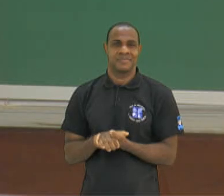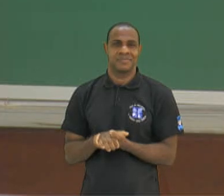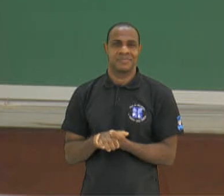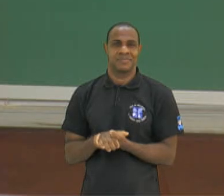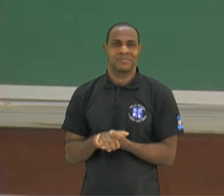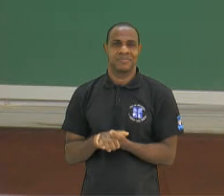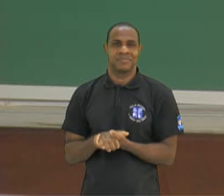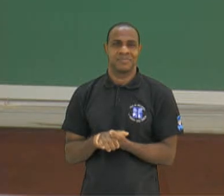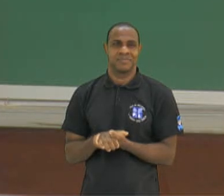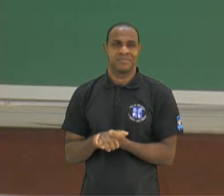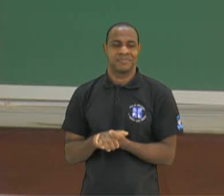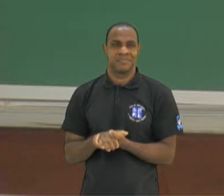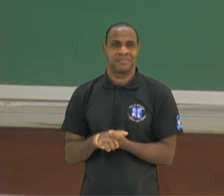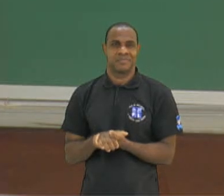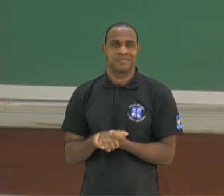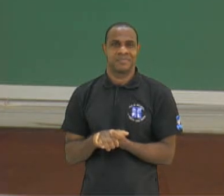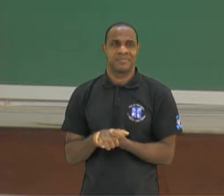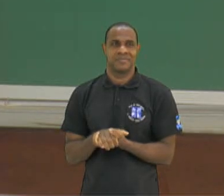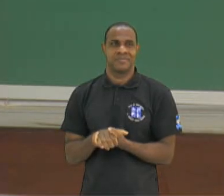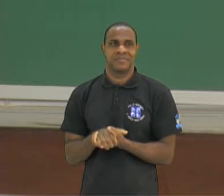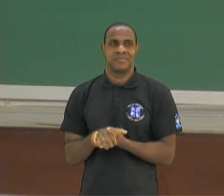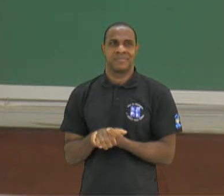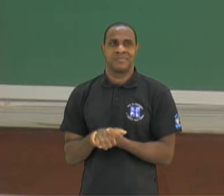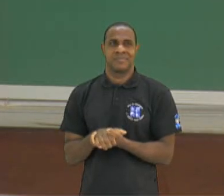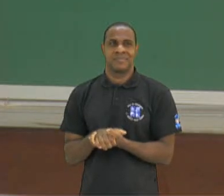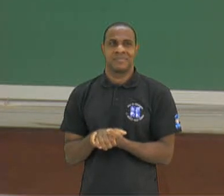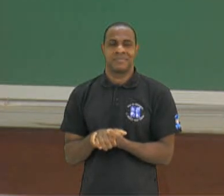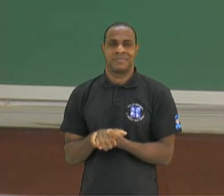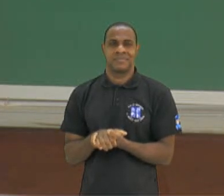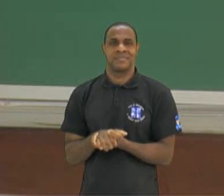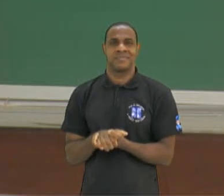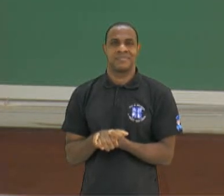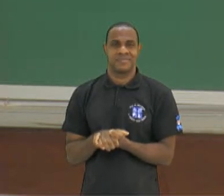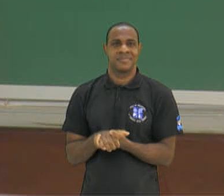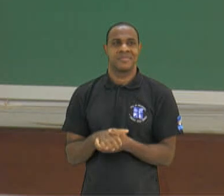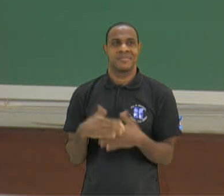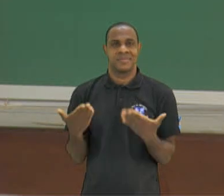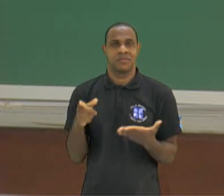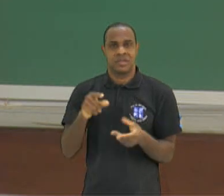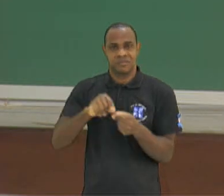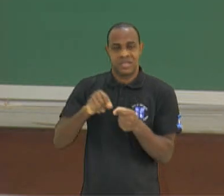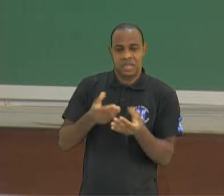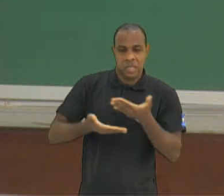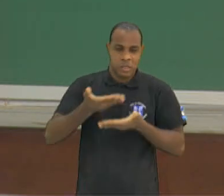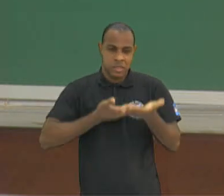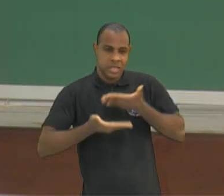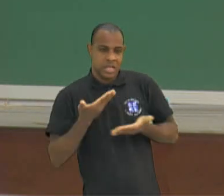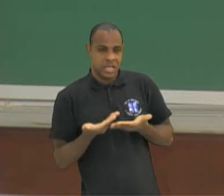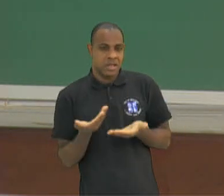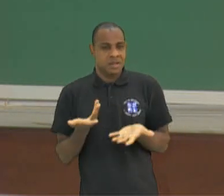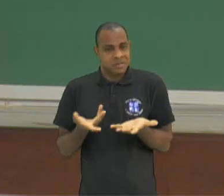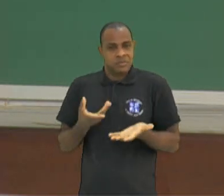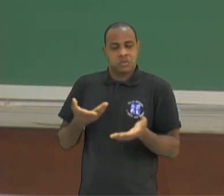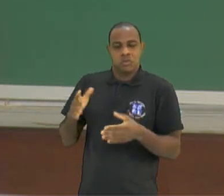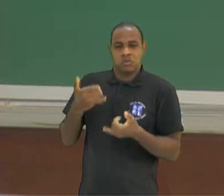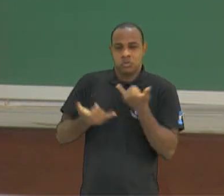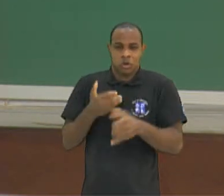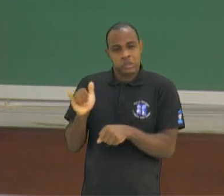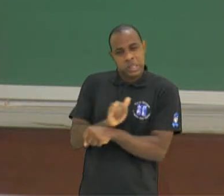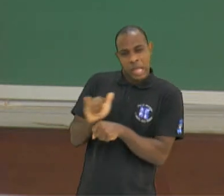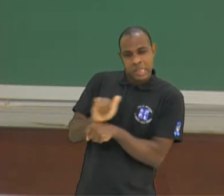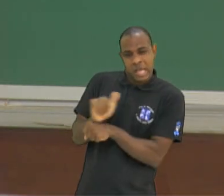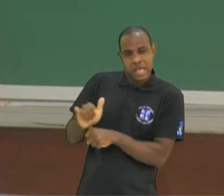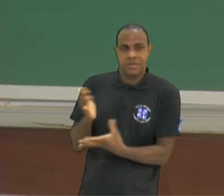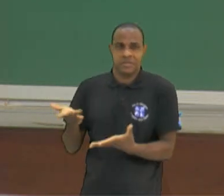get into games that allow you to physically interact. Então, você fazer a interação dos jogos de estratégia, por exemplo,